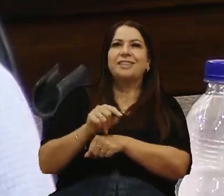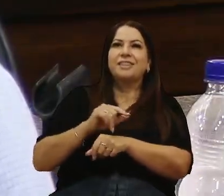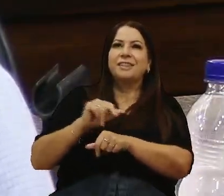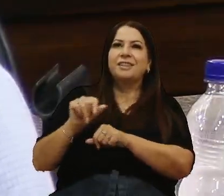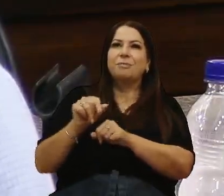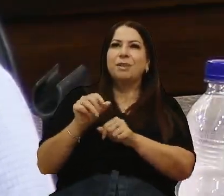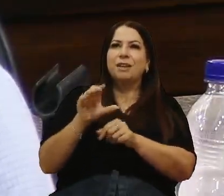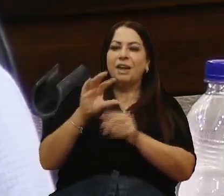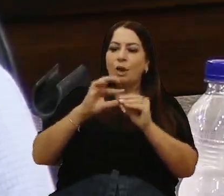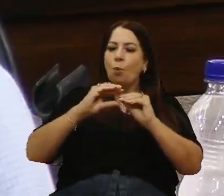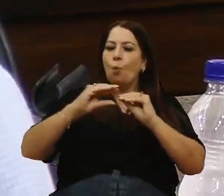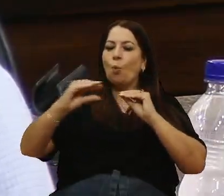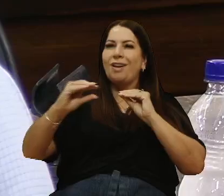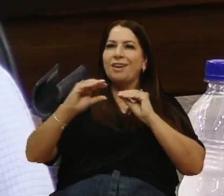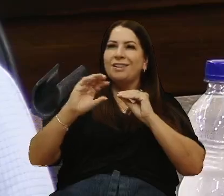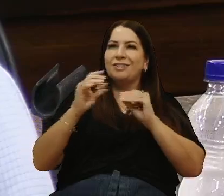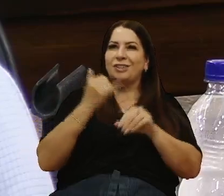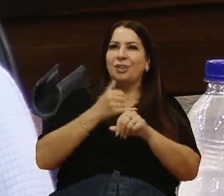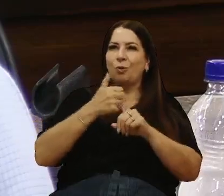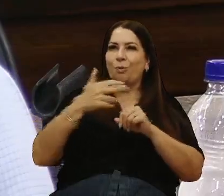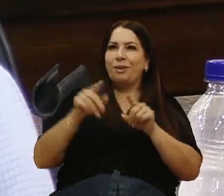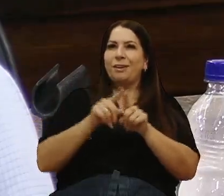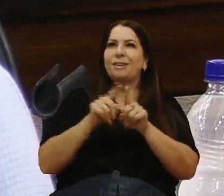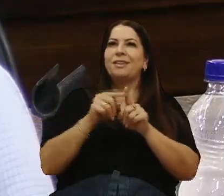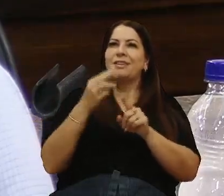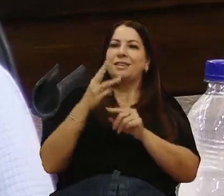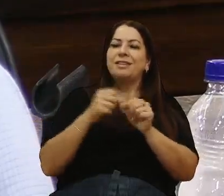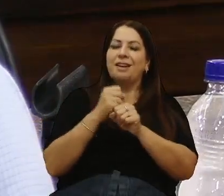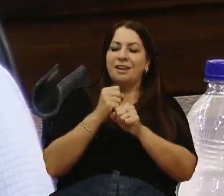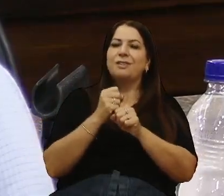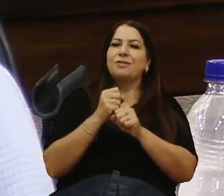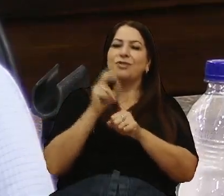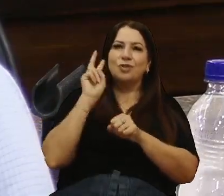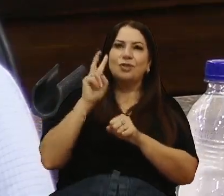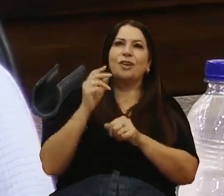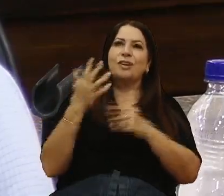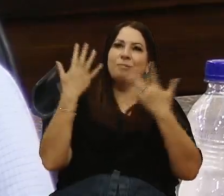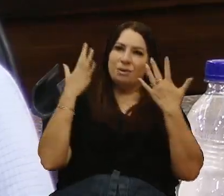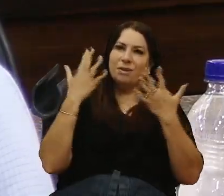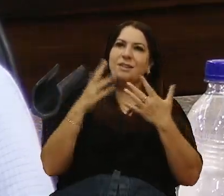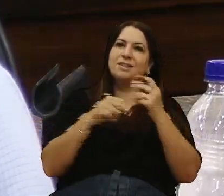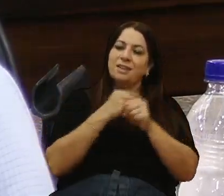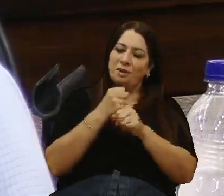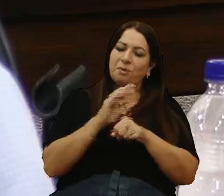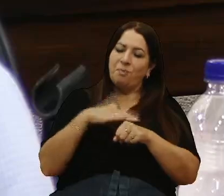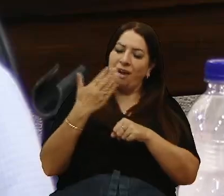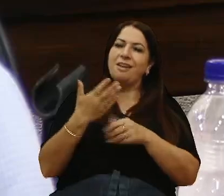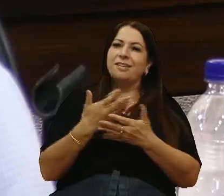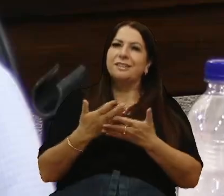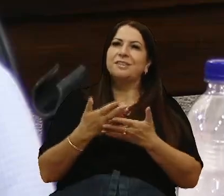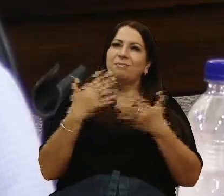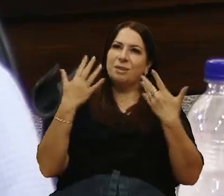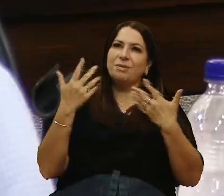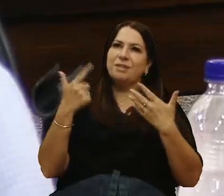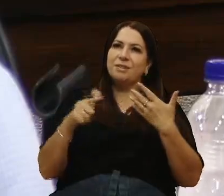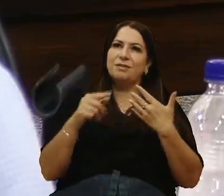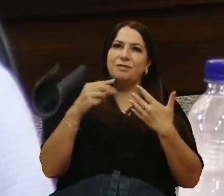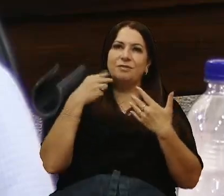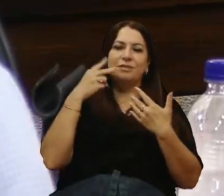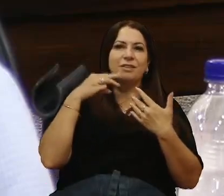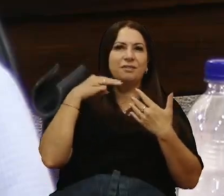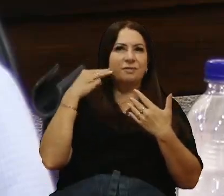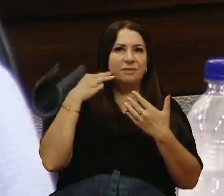aquelas chapas. Então, parabéns, 30 anos de história e que venham muito mais anos por aí. E parabéns novamente, vereadora